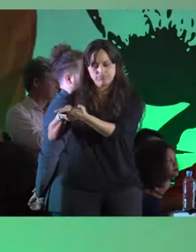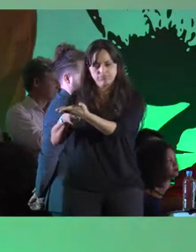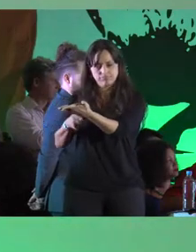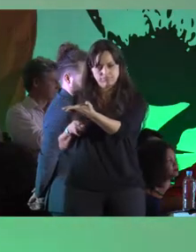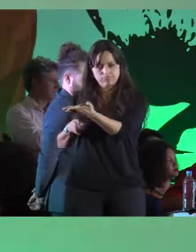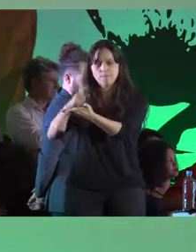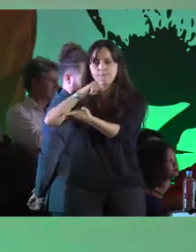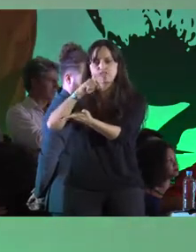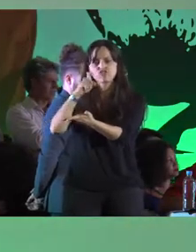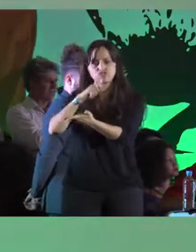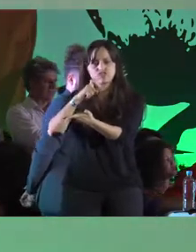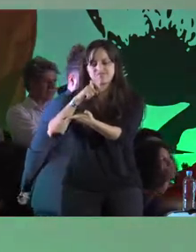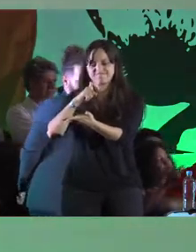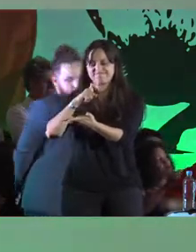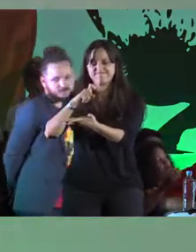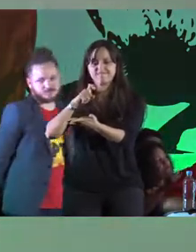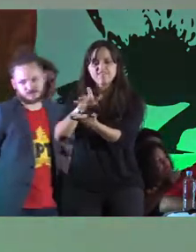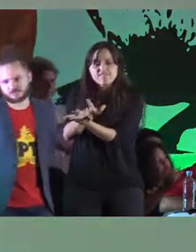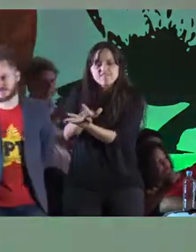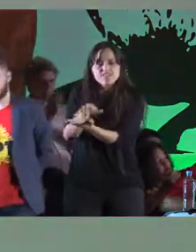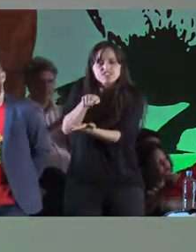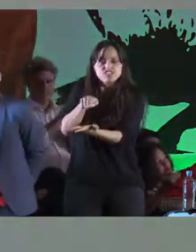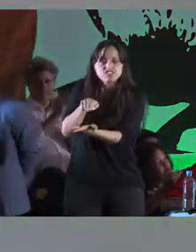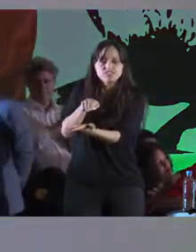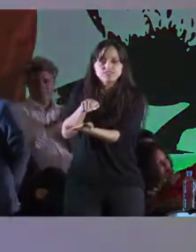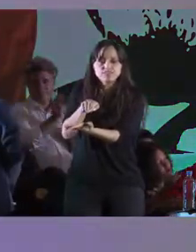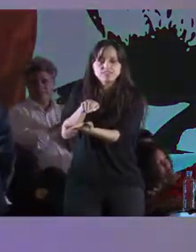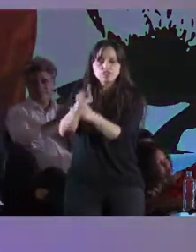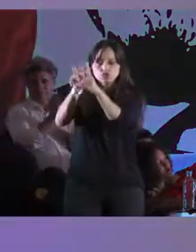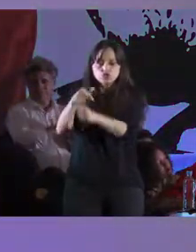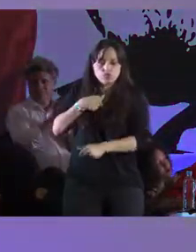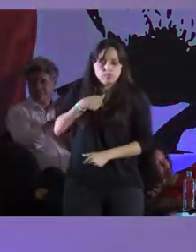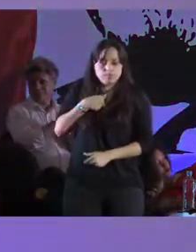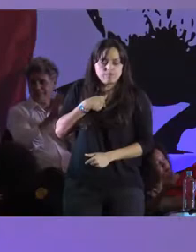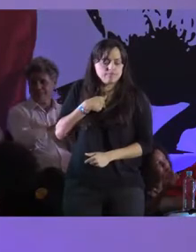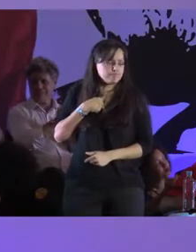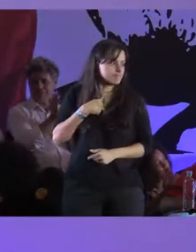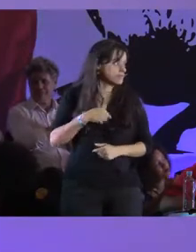respeito, corroborada pelo TRF4.